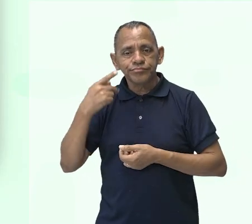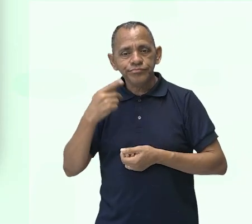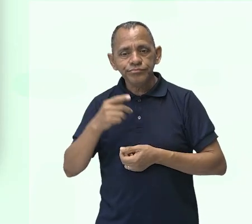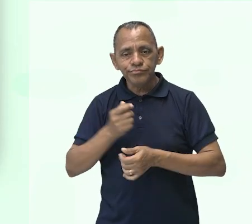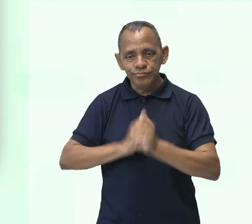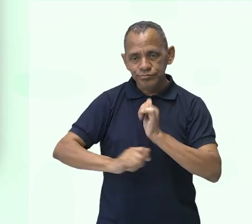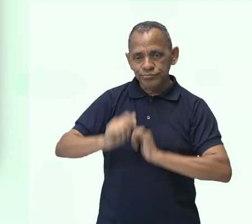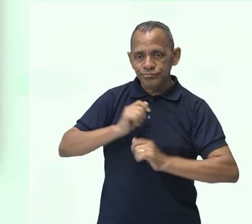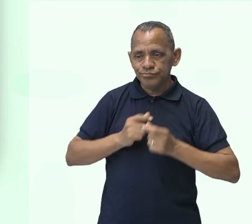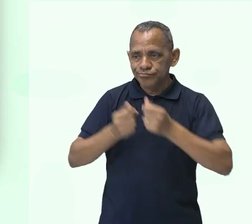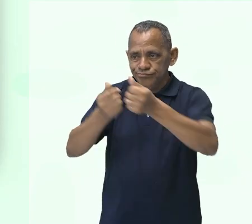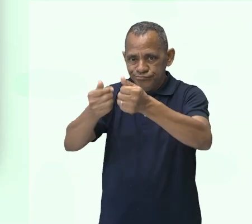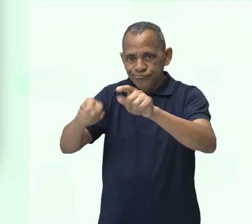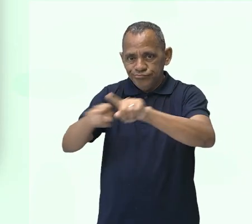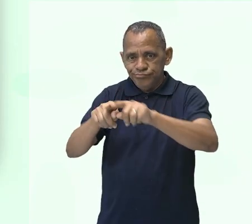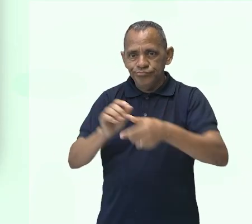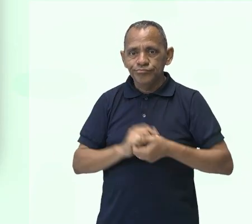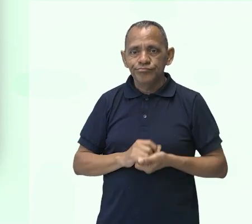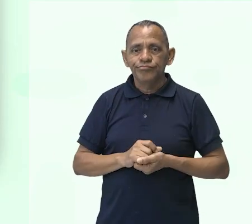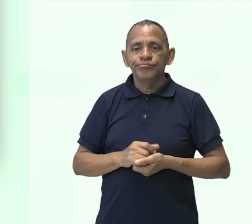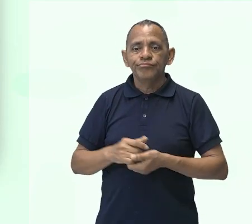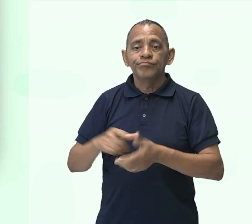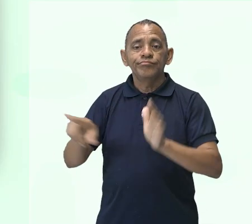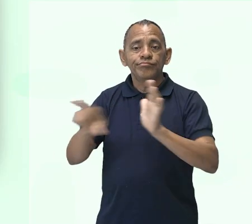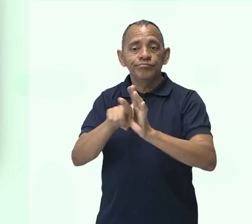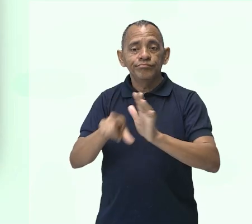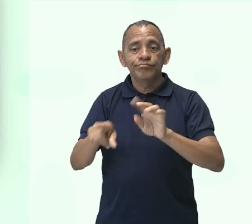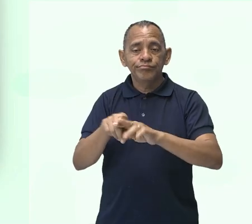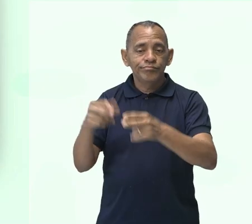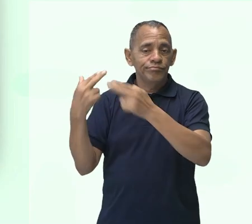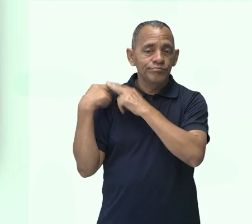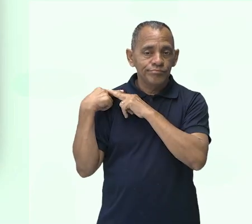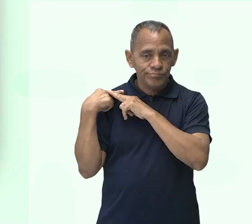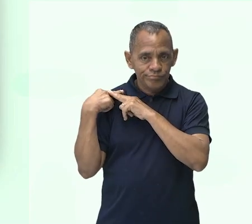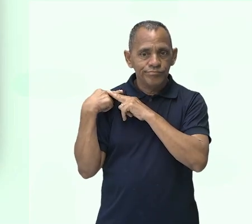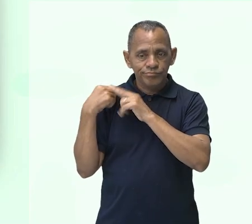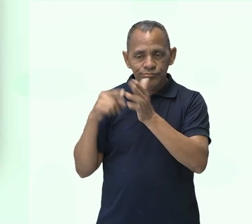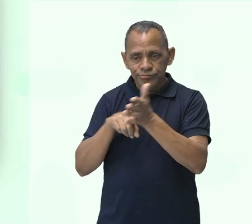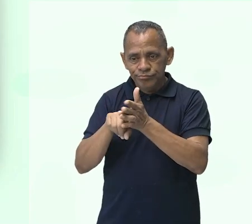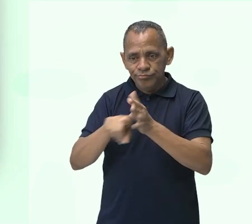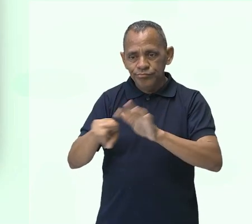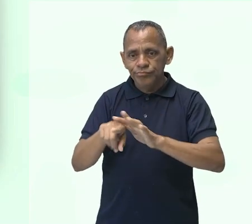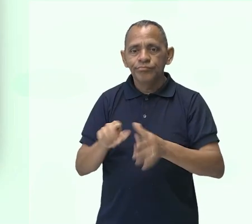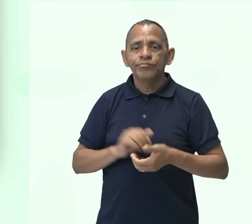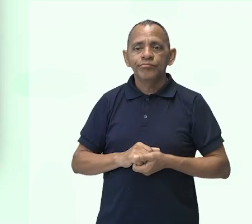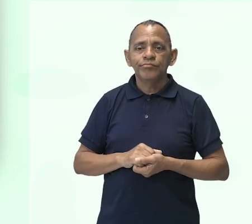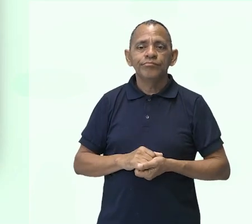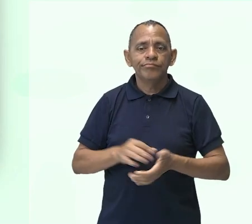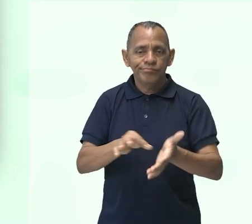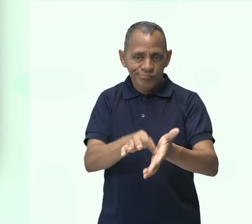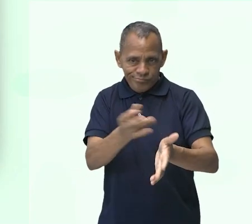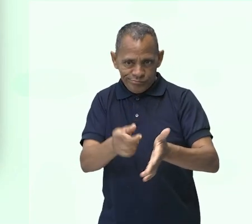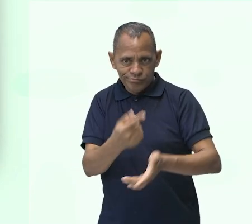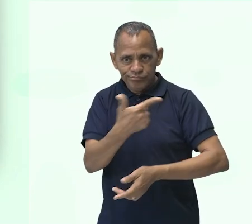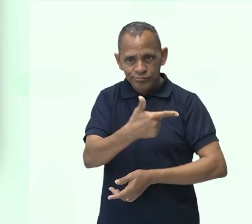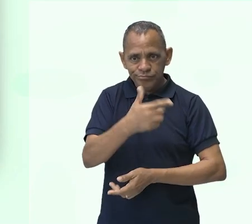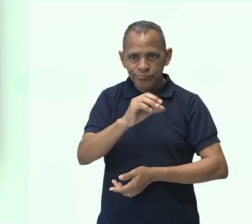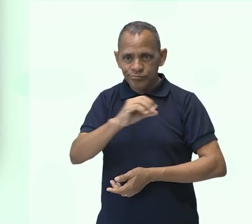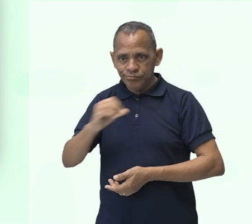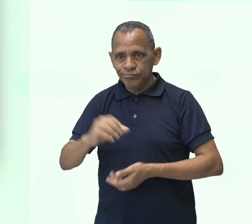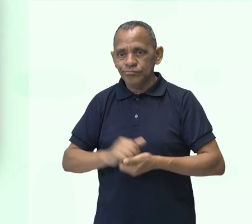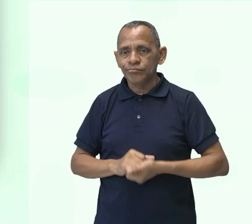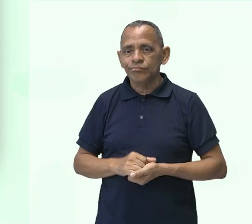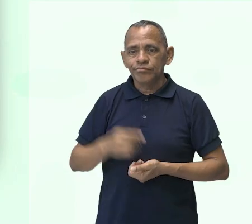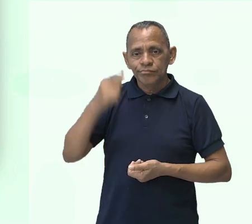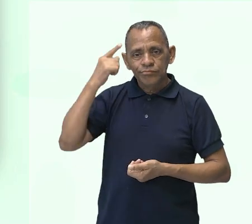Lei de Responsabilidade Fiscal, assinado em 2000, que diz o seguinte, tem a ideia